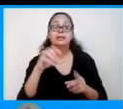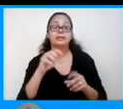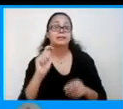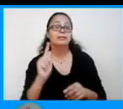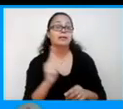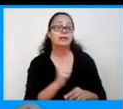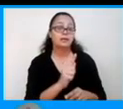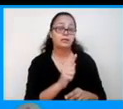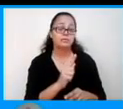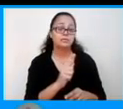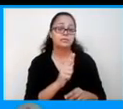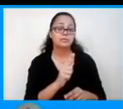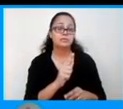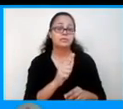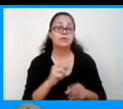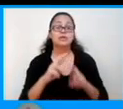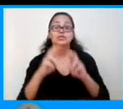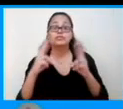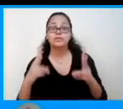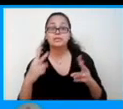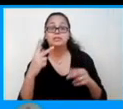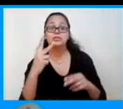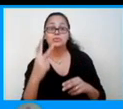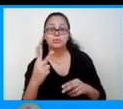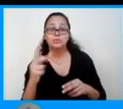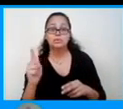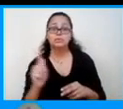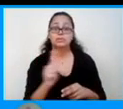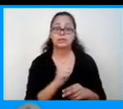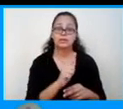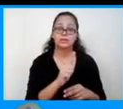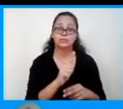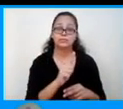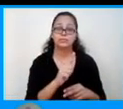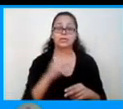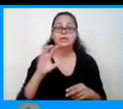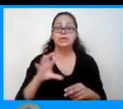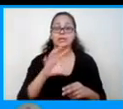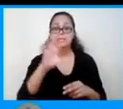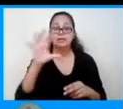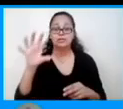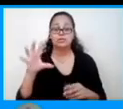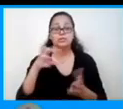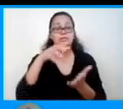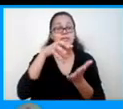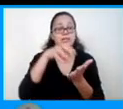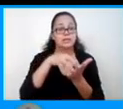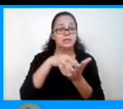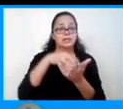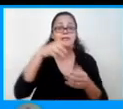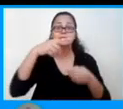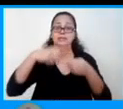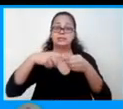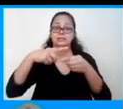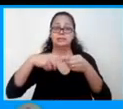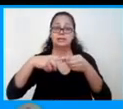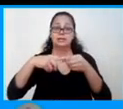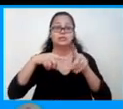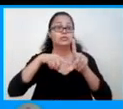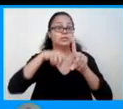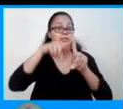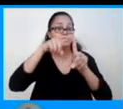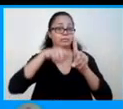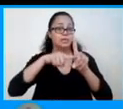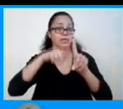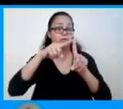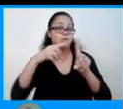2,8 graus de diferença. Então, o que a gente observa? Que nas regiões centrais das cidades há uma temperatura mais elevada, principalmente